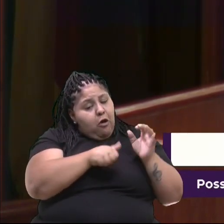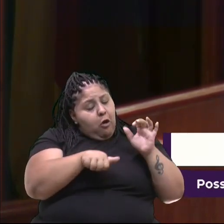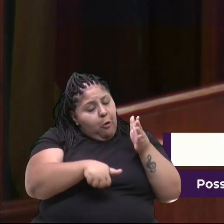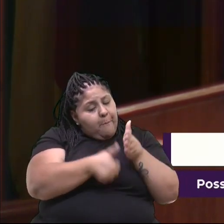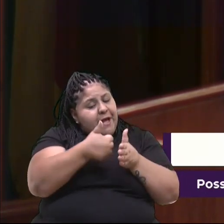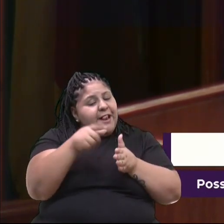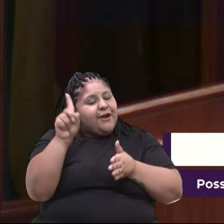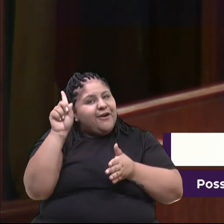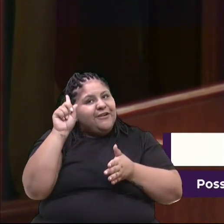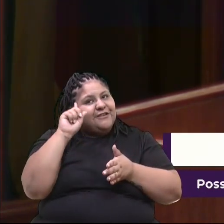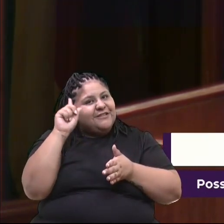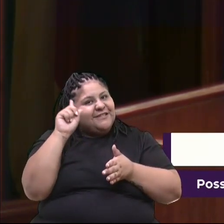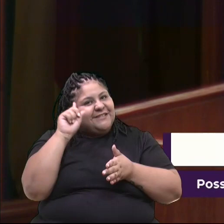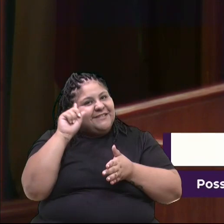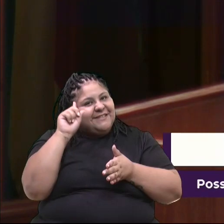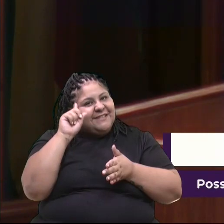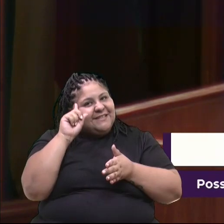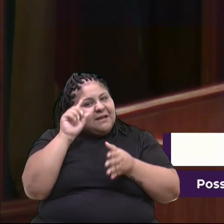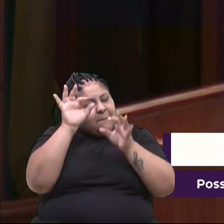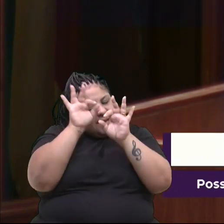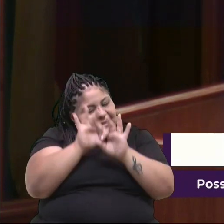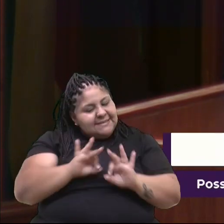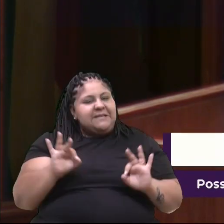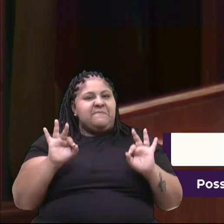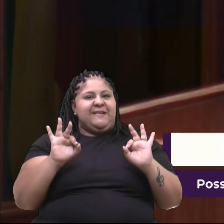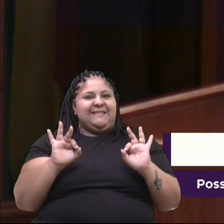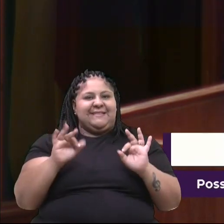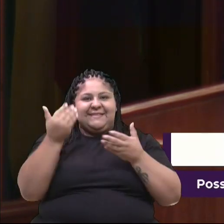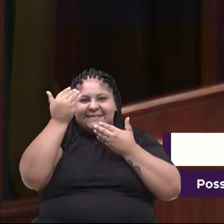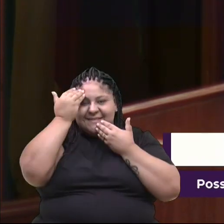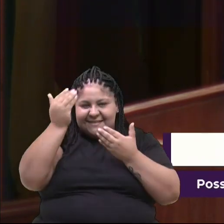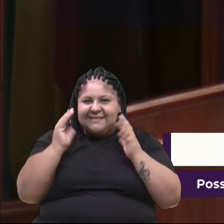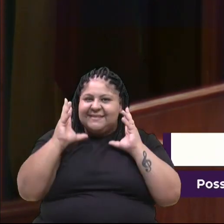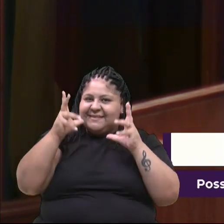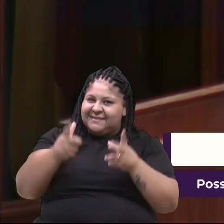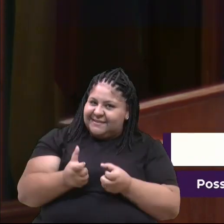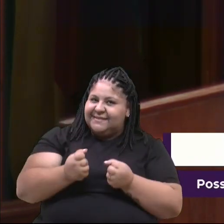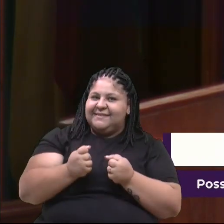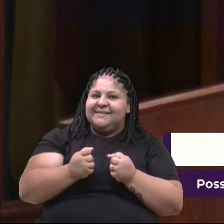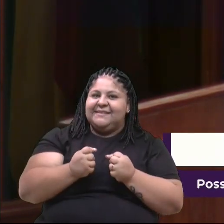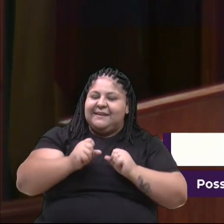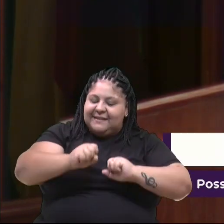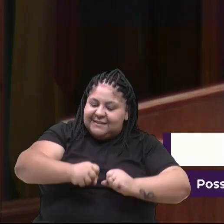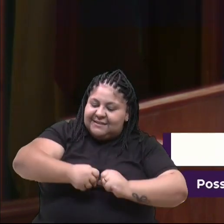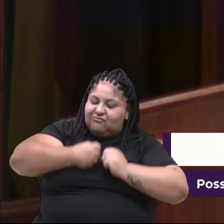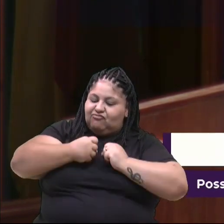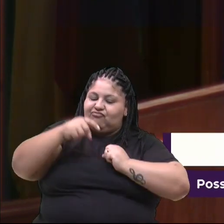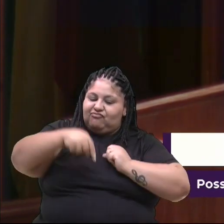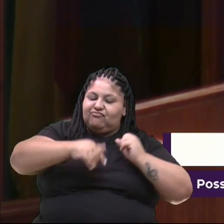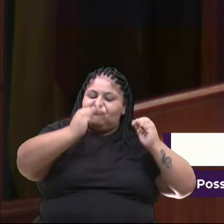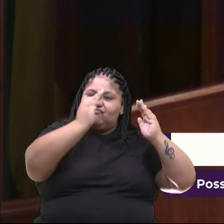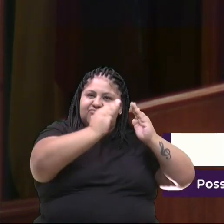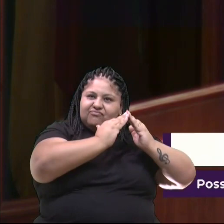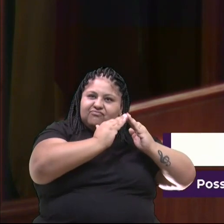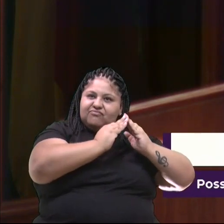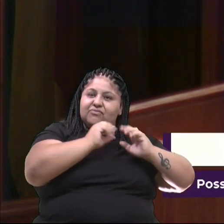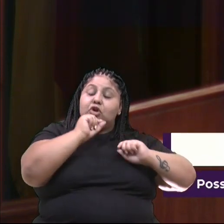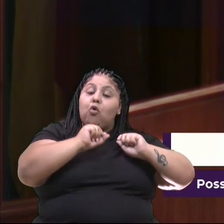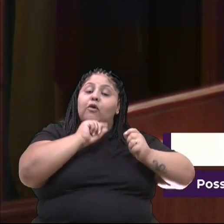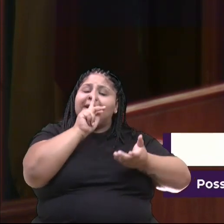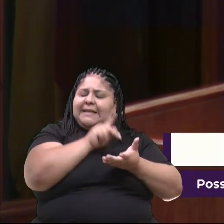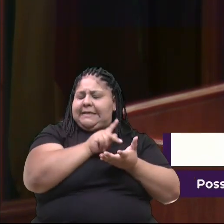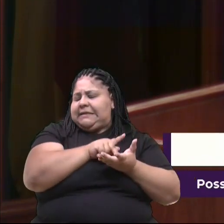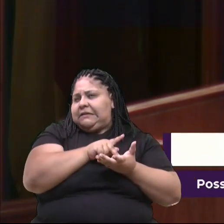aqui escondidinhos, muito mais simples. Obrigada a todos os servidores pela dedicação a essa casa, o que, na